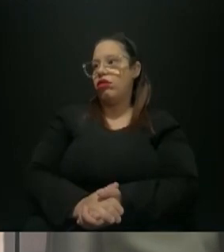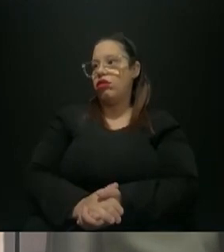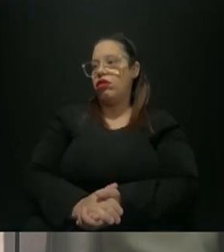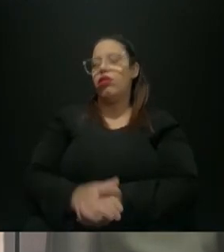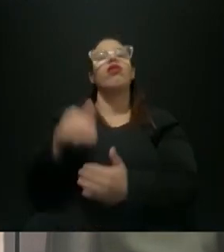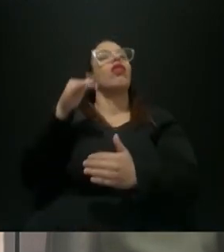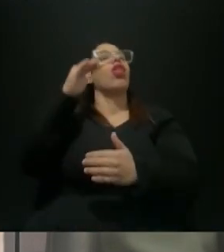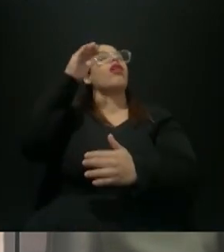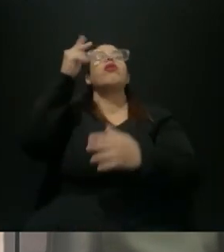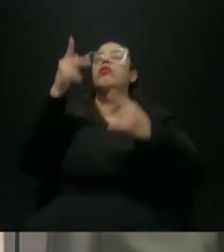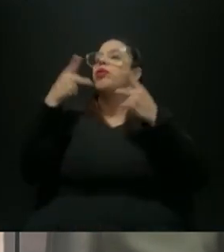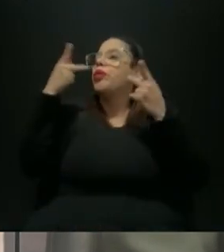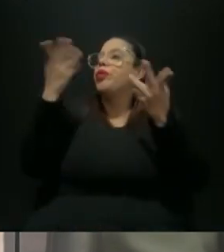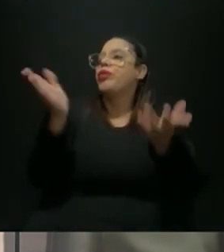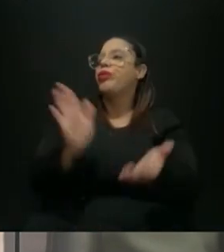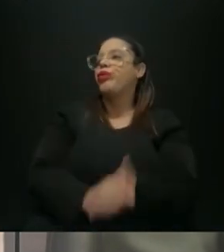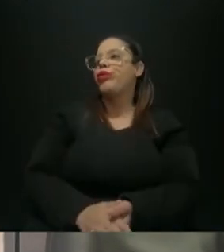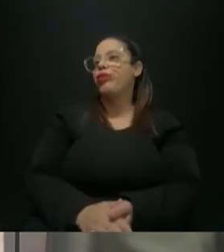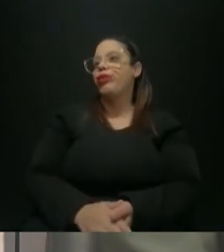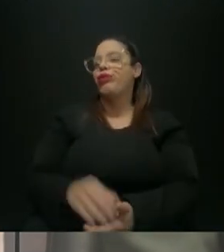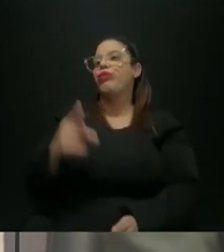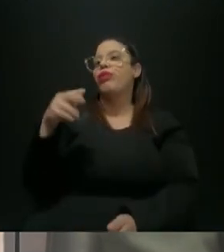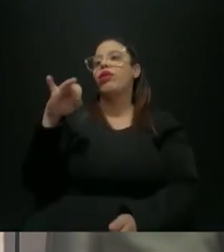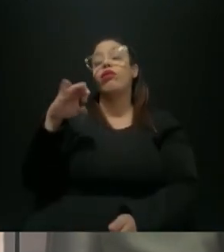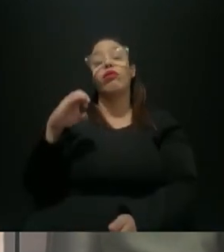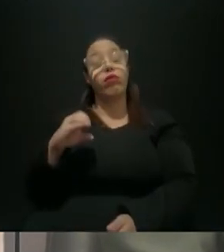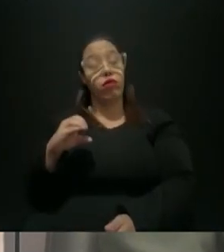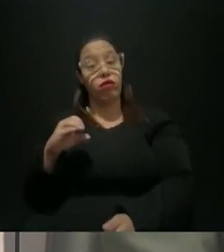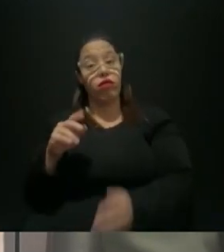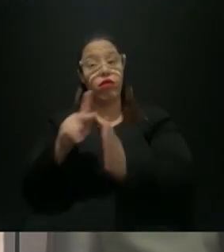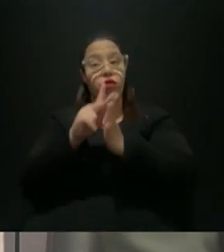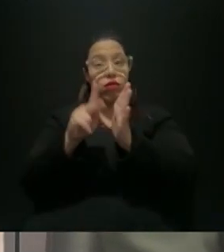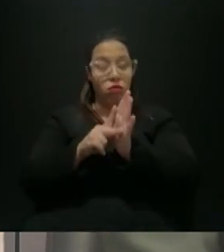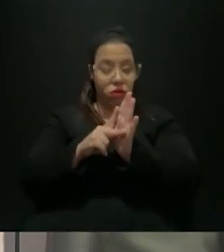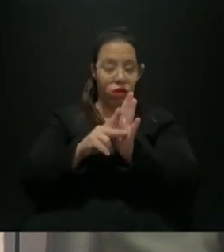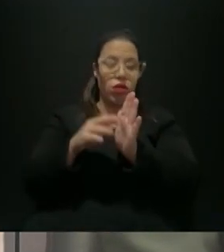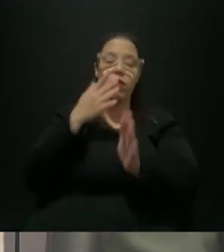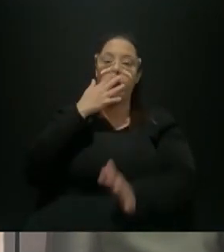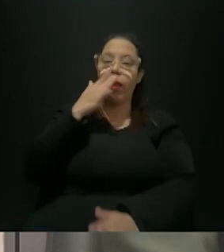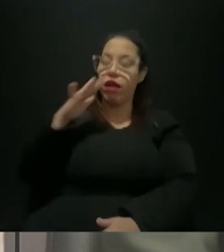próprio nosso PIC, ele tem um plano das crianças. O que as